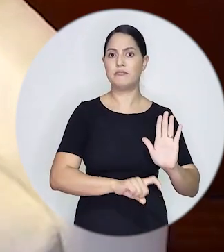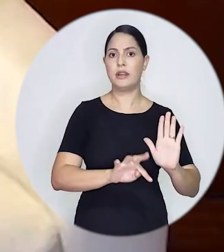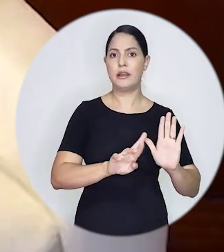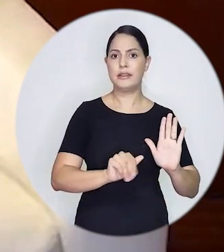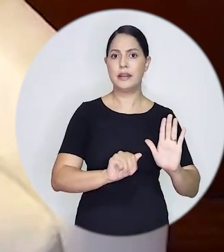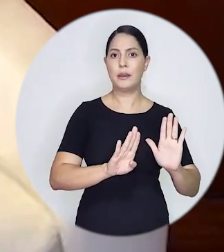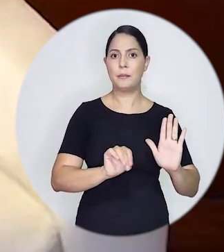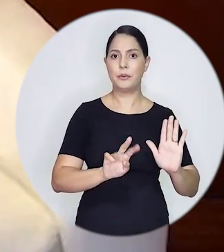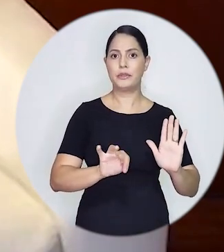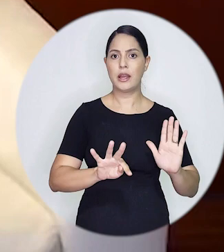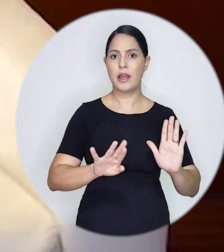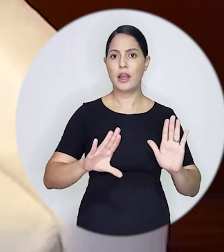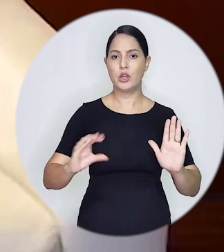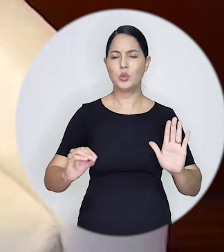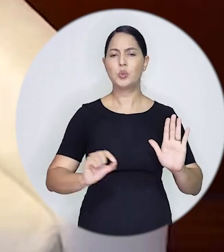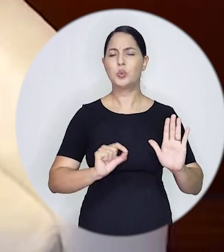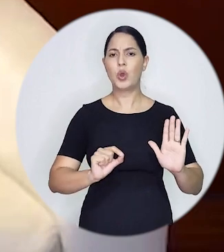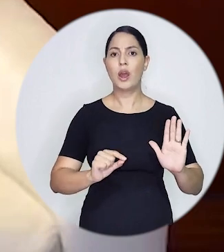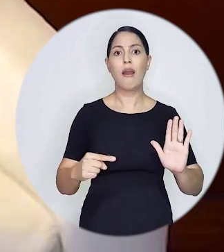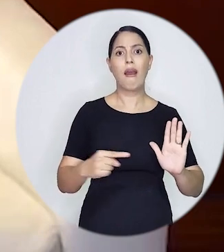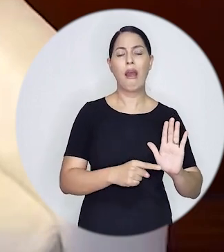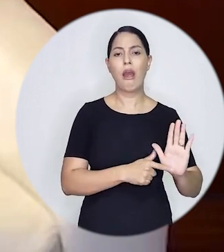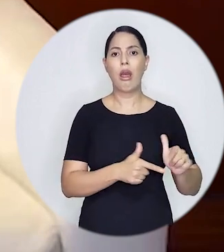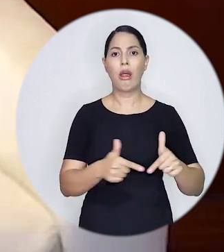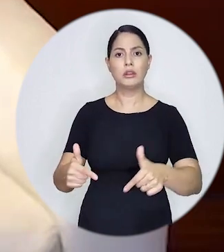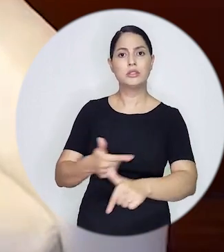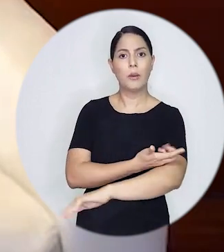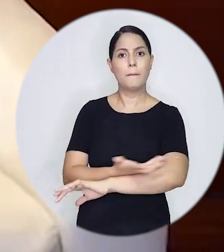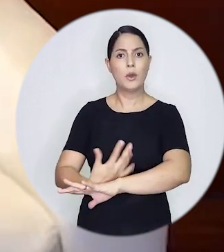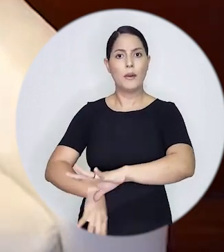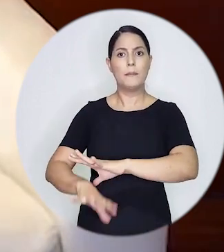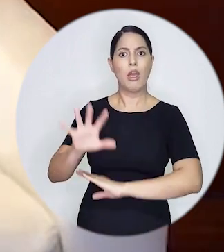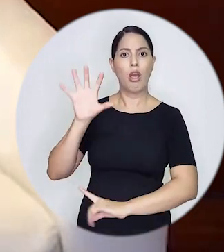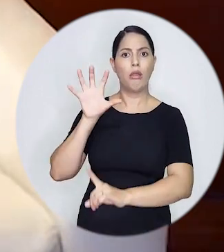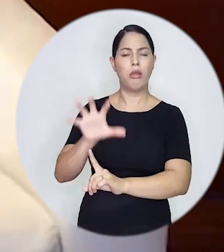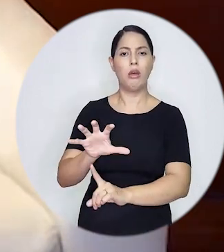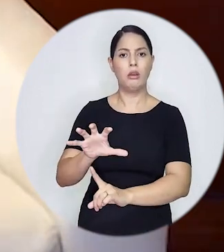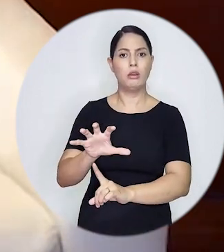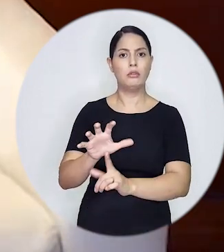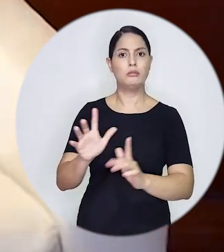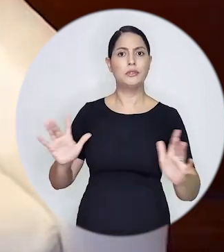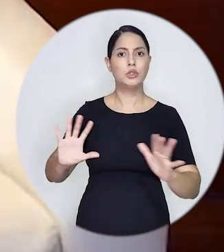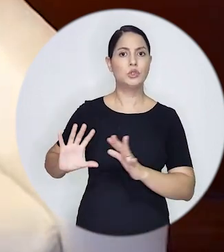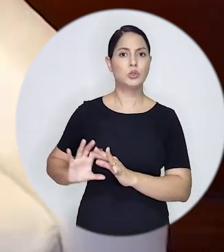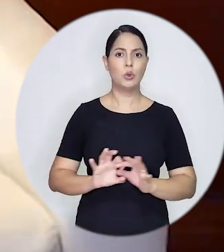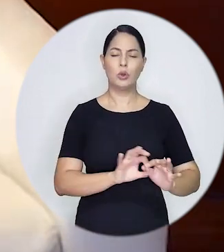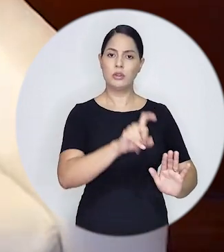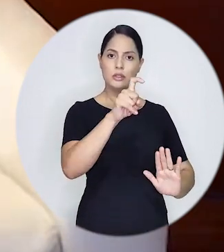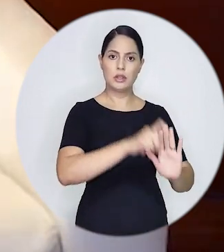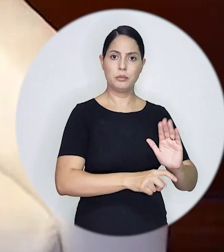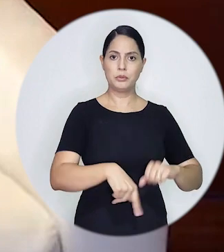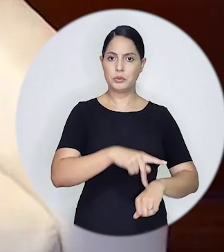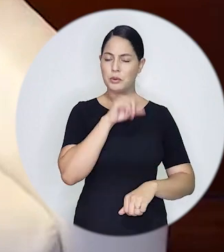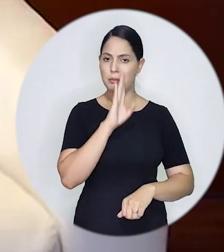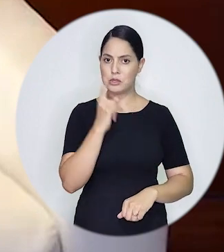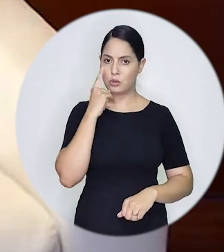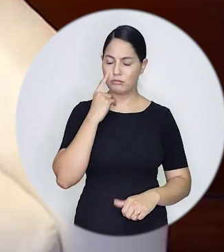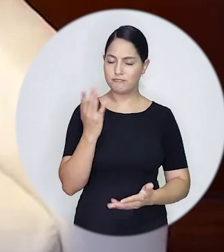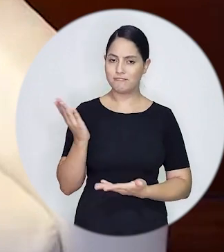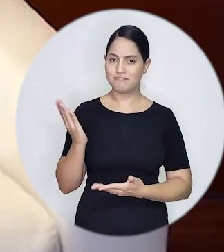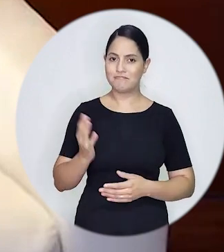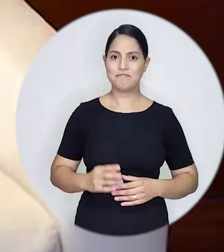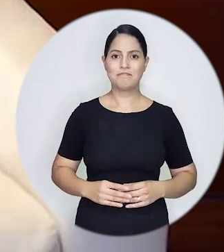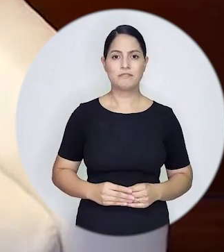o porquê dessa necessidade, mas é o primeiro tópico, é o primeiro item que eu gostaria de, no caso, percorrer com